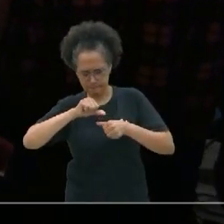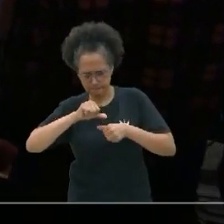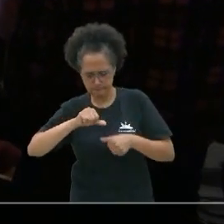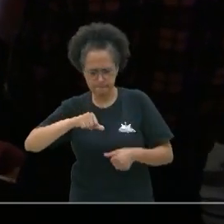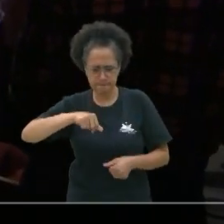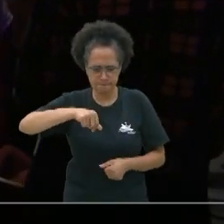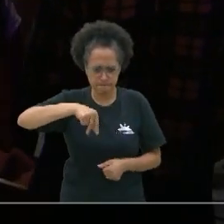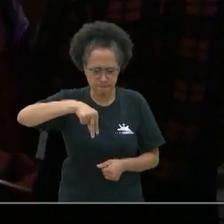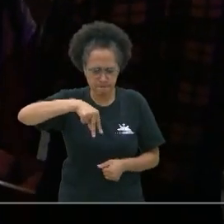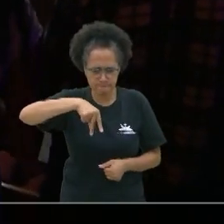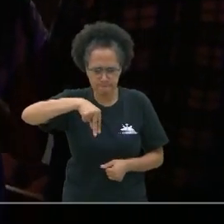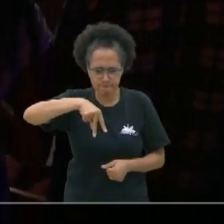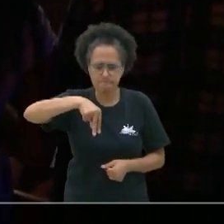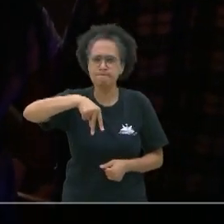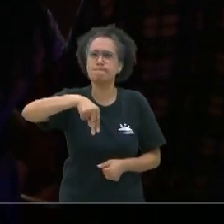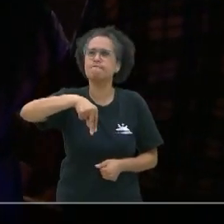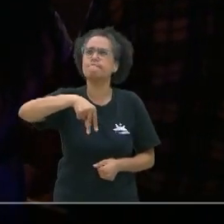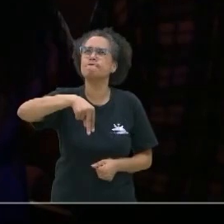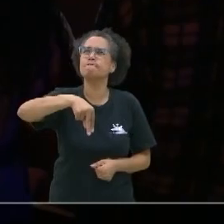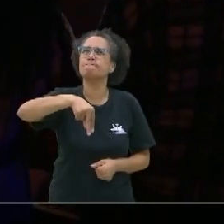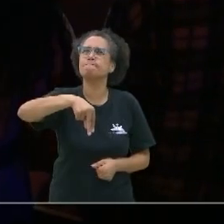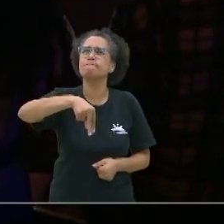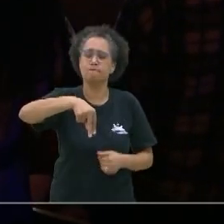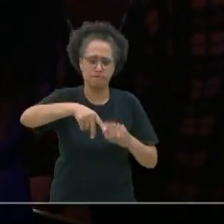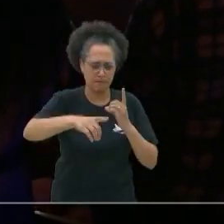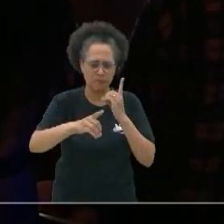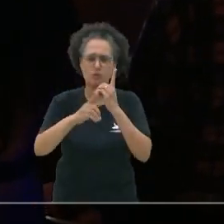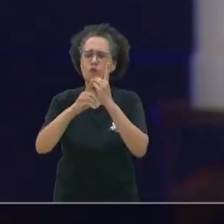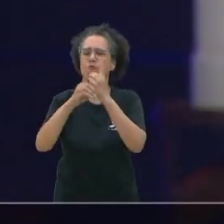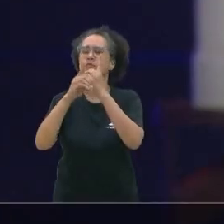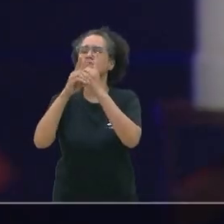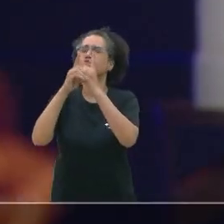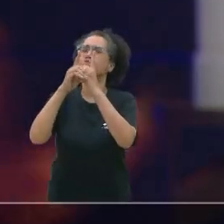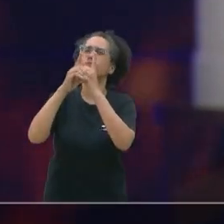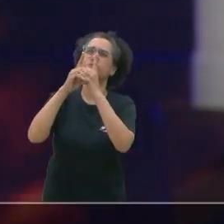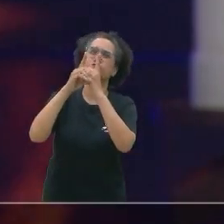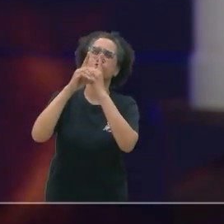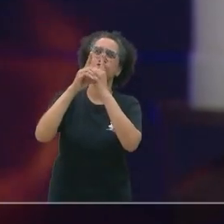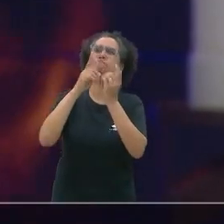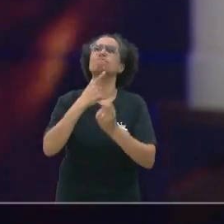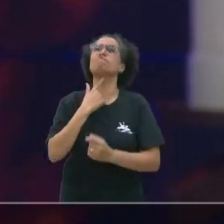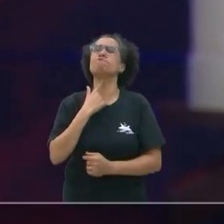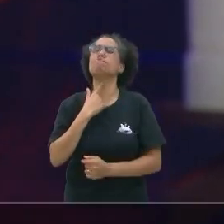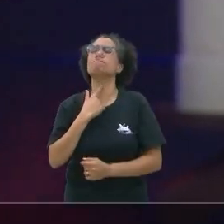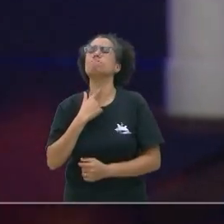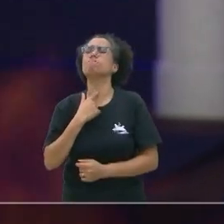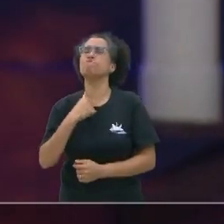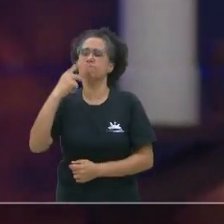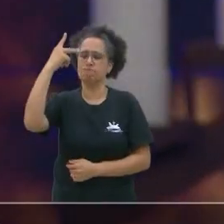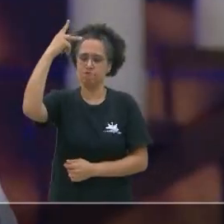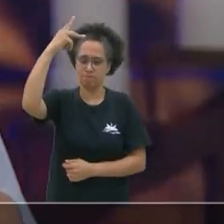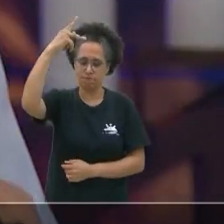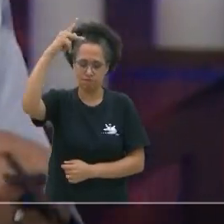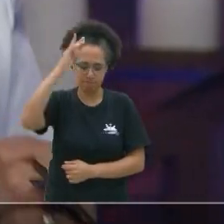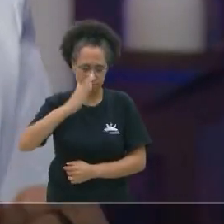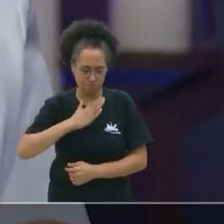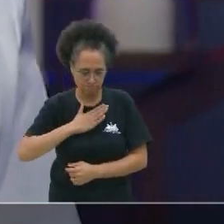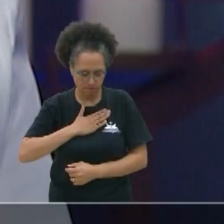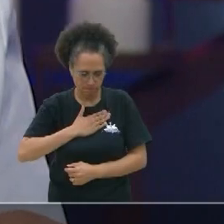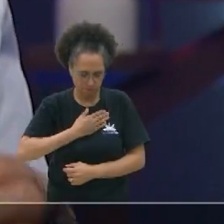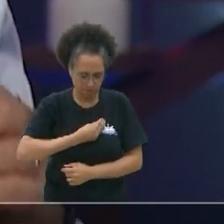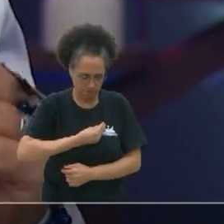Passo a passo sei que encontrarei Tua vontade em minha